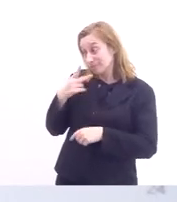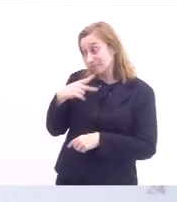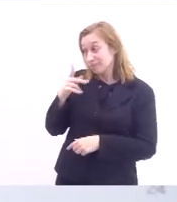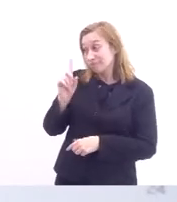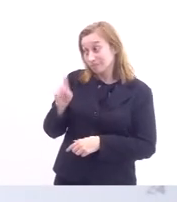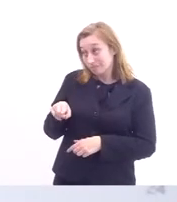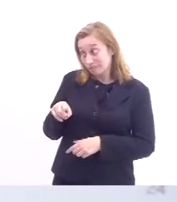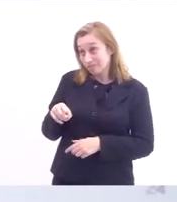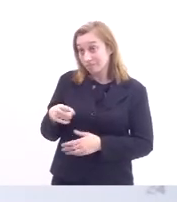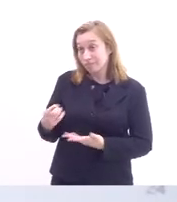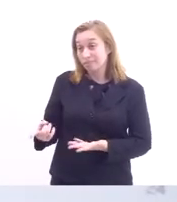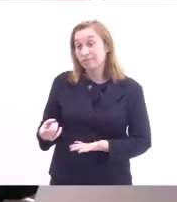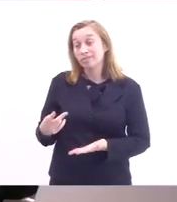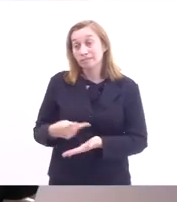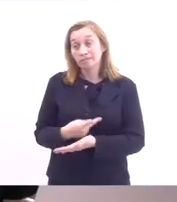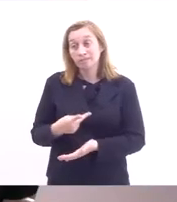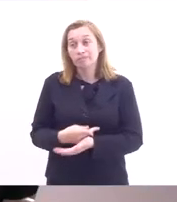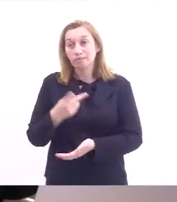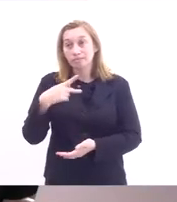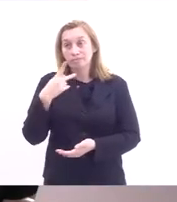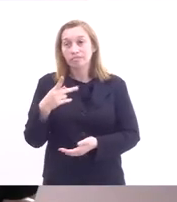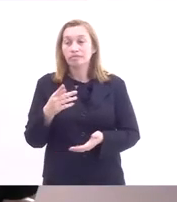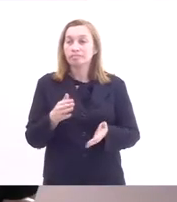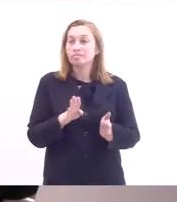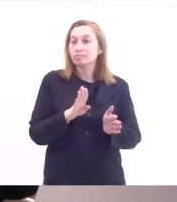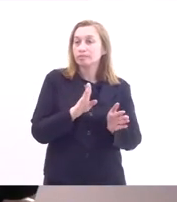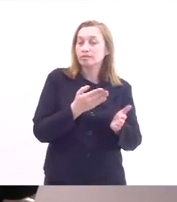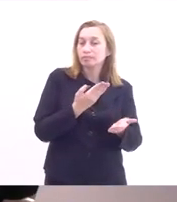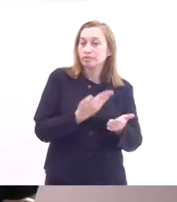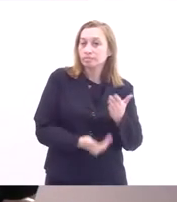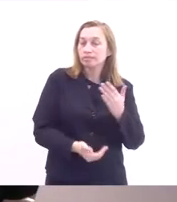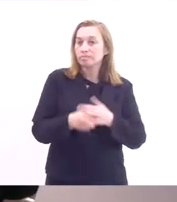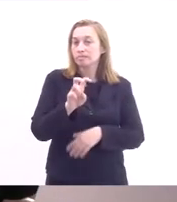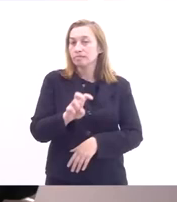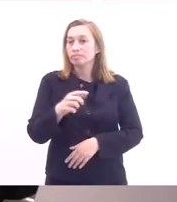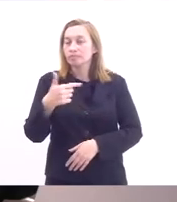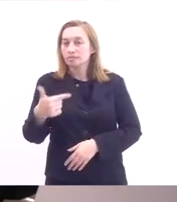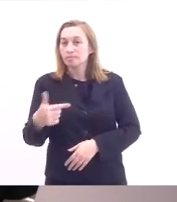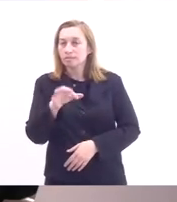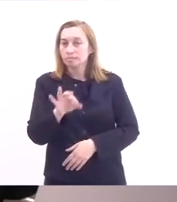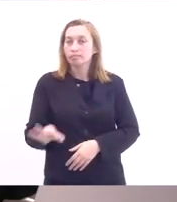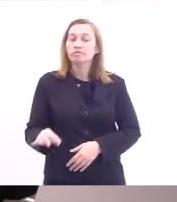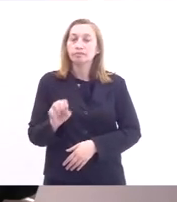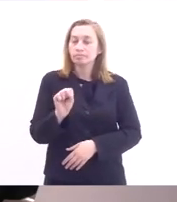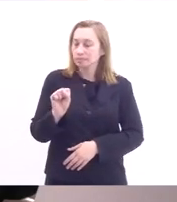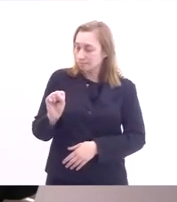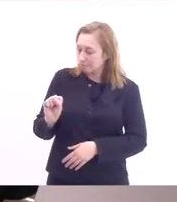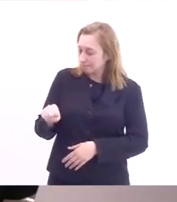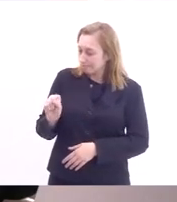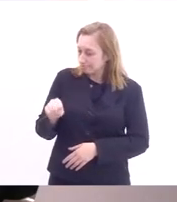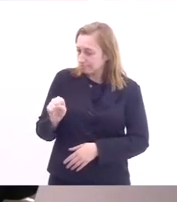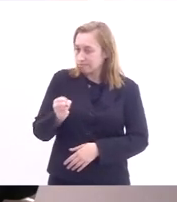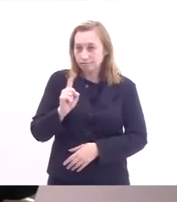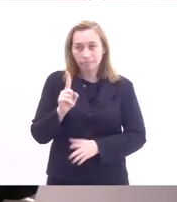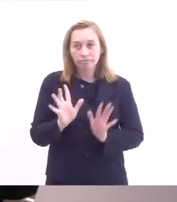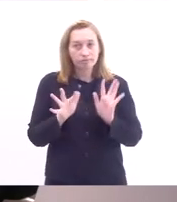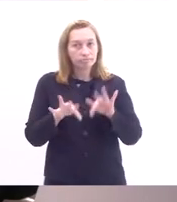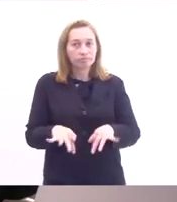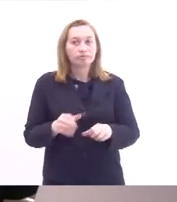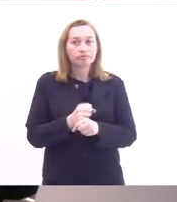é precipitado dizer que houve uma queda de 52%. Sim, porque é. O ano não fechou e a gente